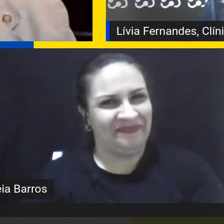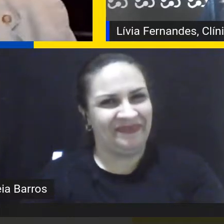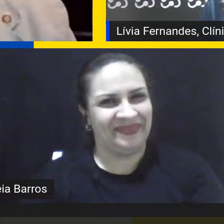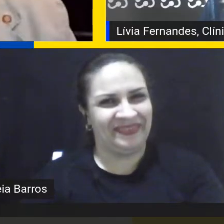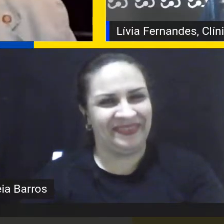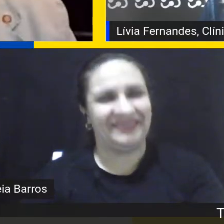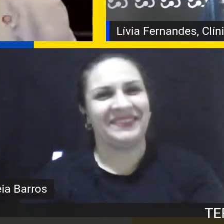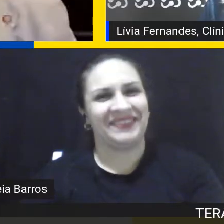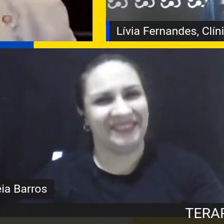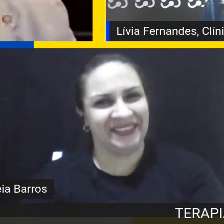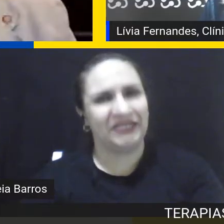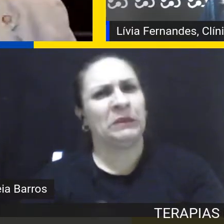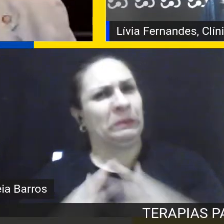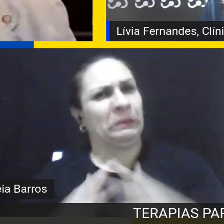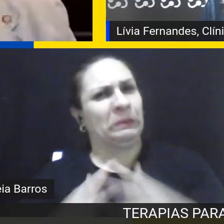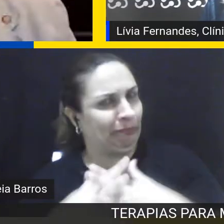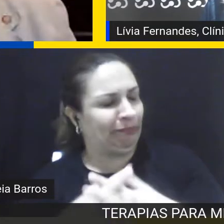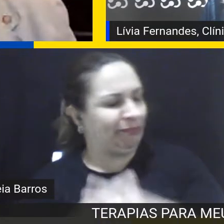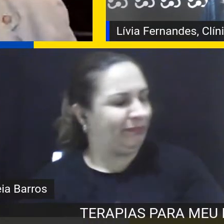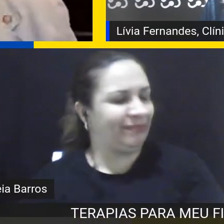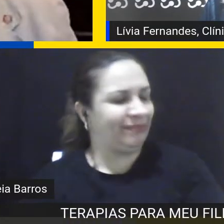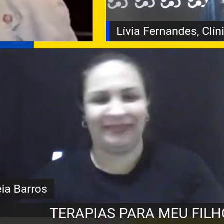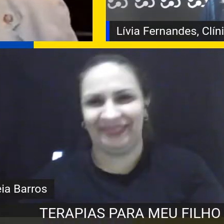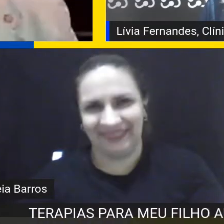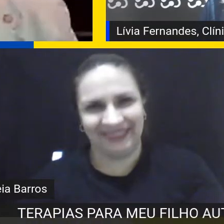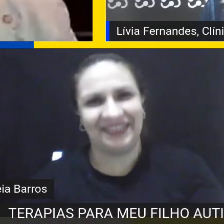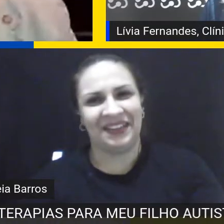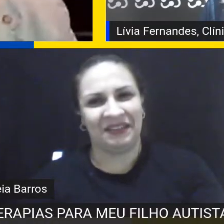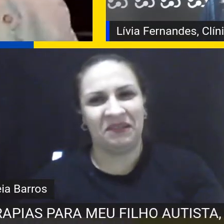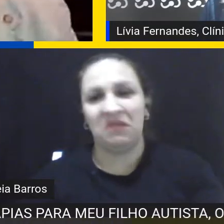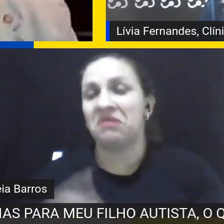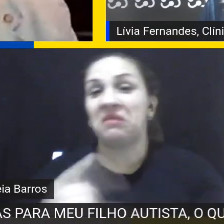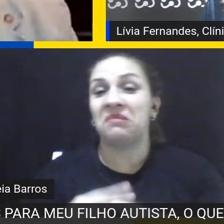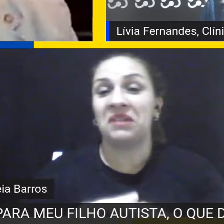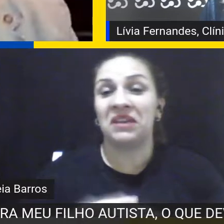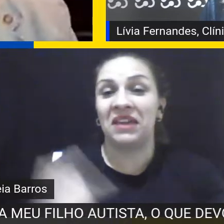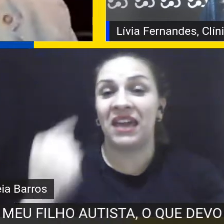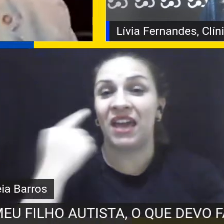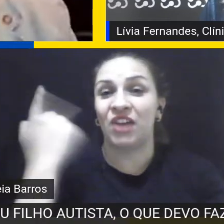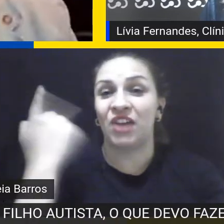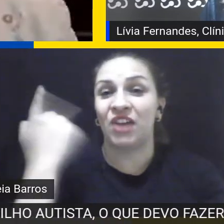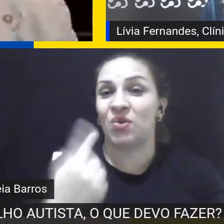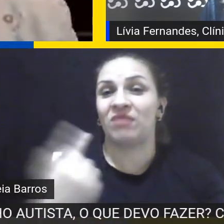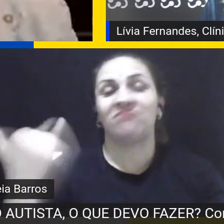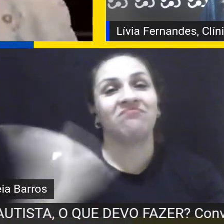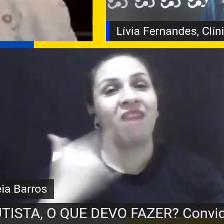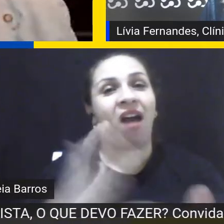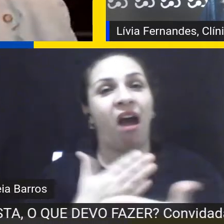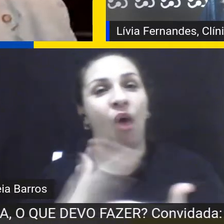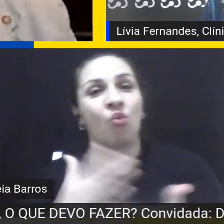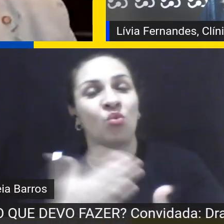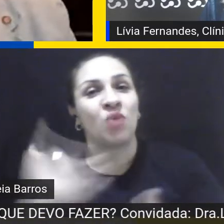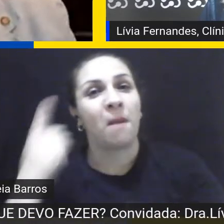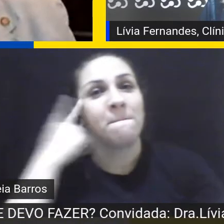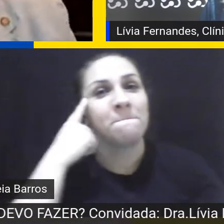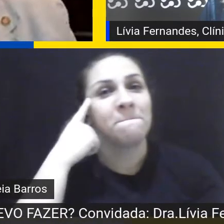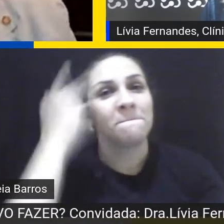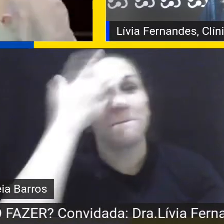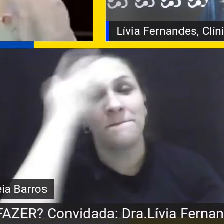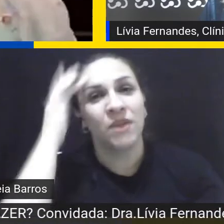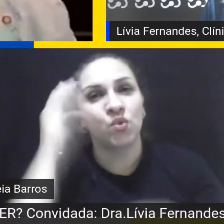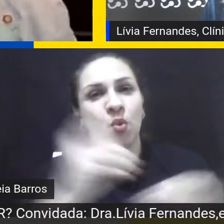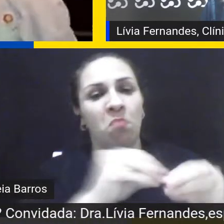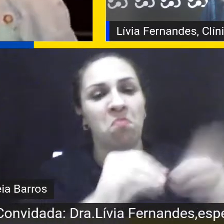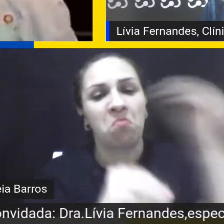É complicado. É complicado, né? Porque a gente recebe também algumas pessoas que mudam de clínica ou vai